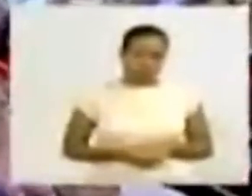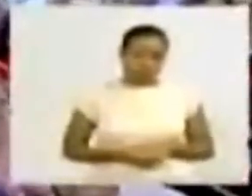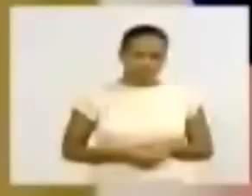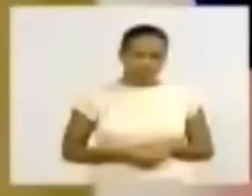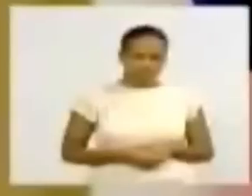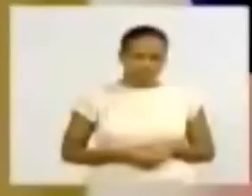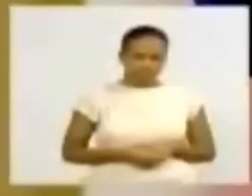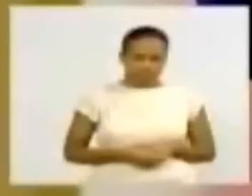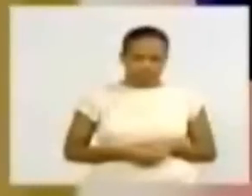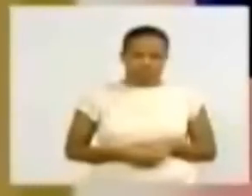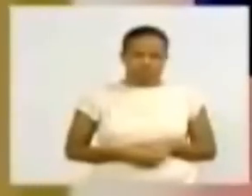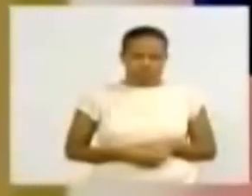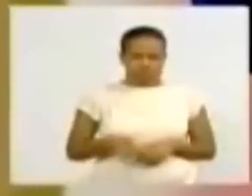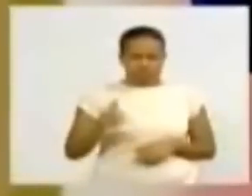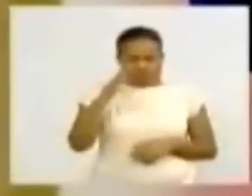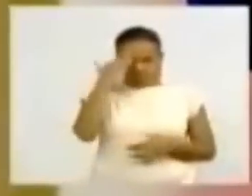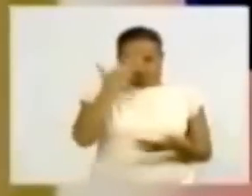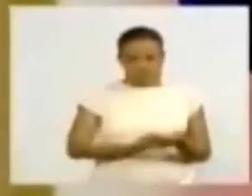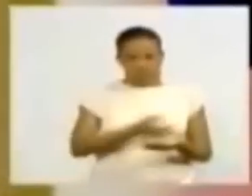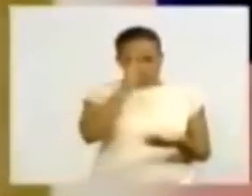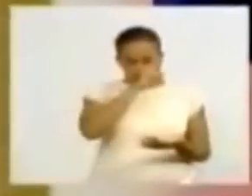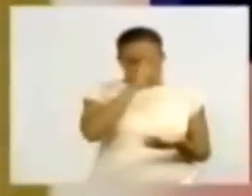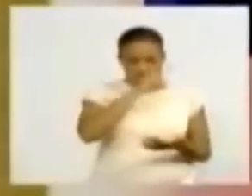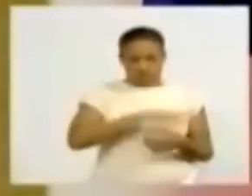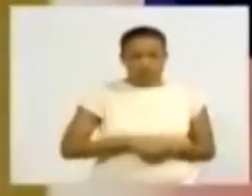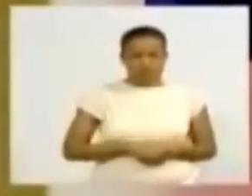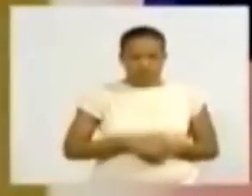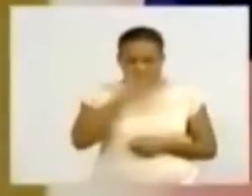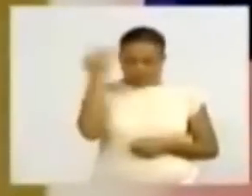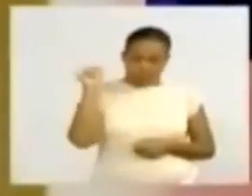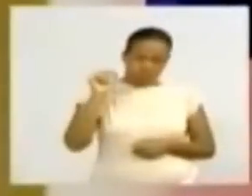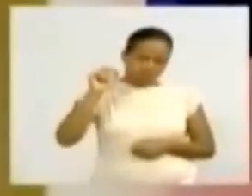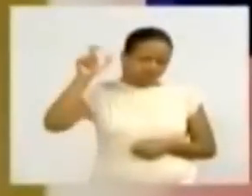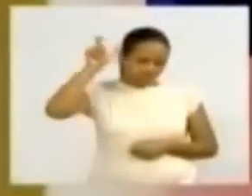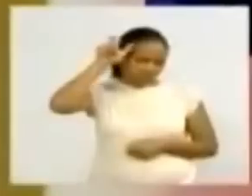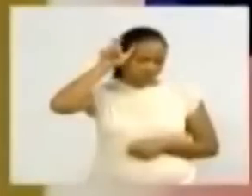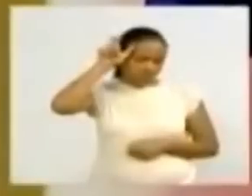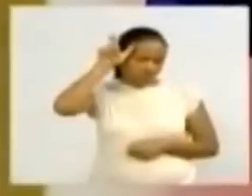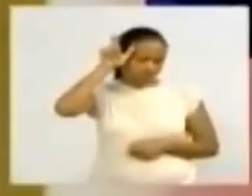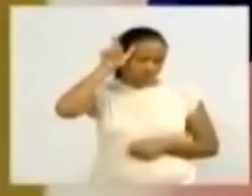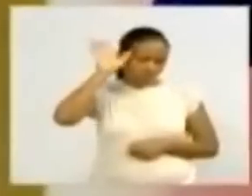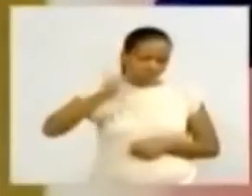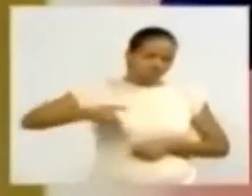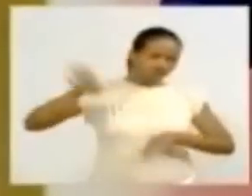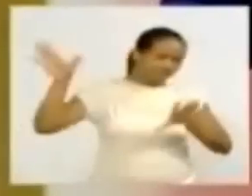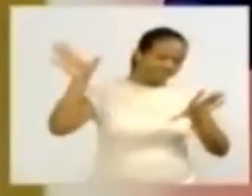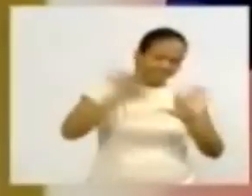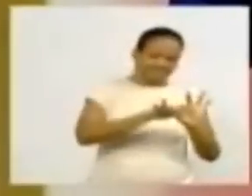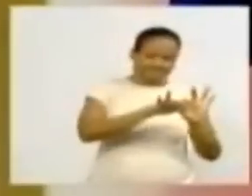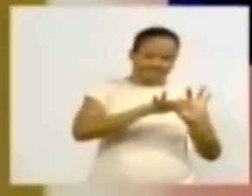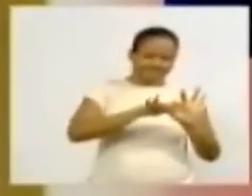Só acredita nessa história aquele a quem o diabo tem o laço